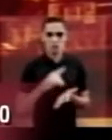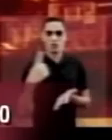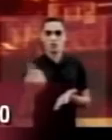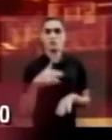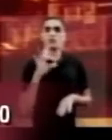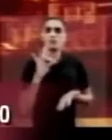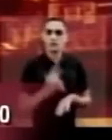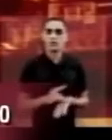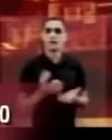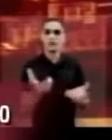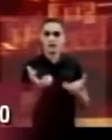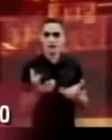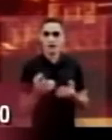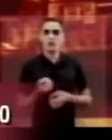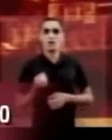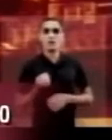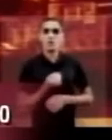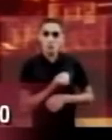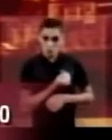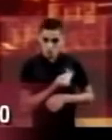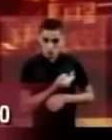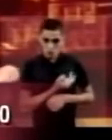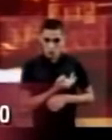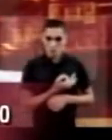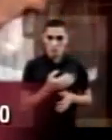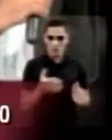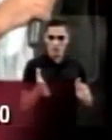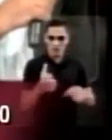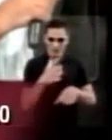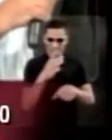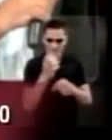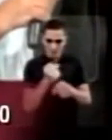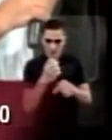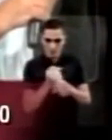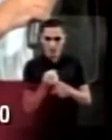mais baixa do que nós estamos, que é essa média móvel de 3.